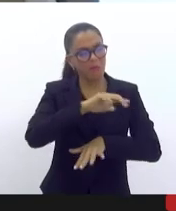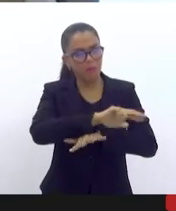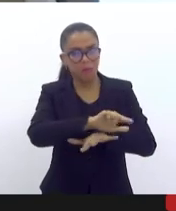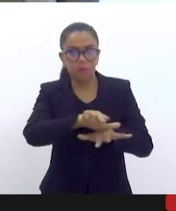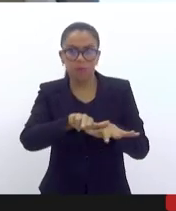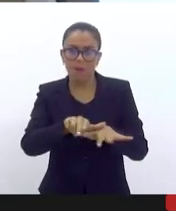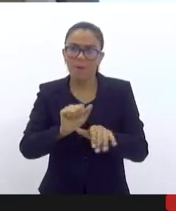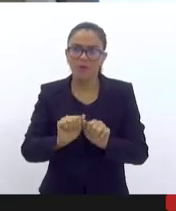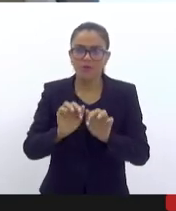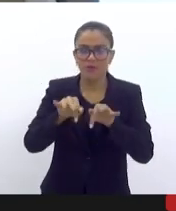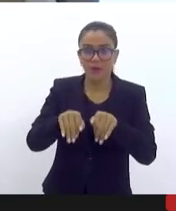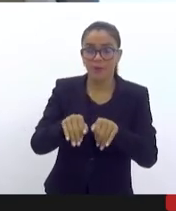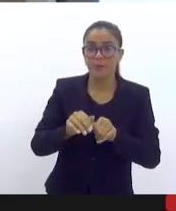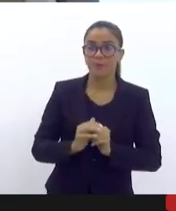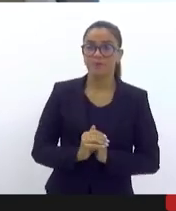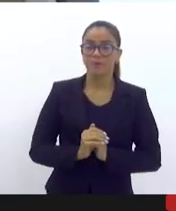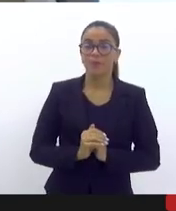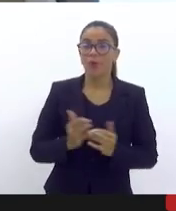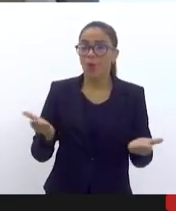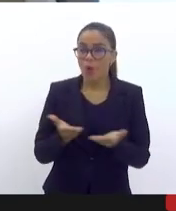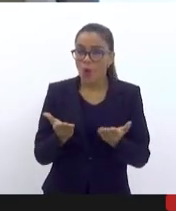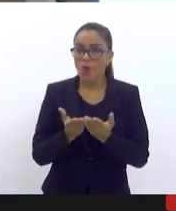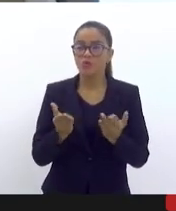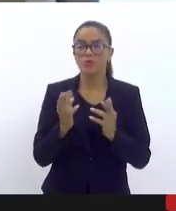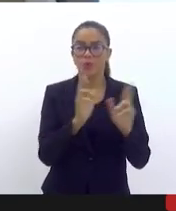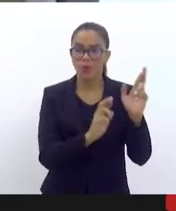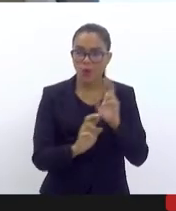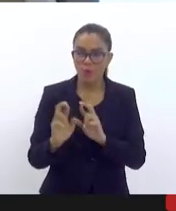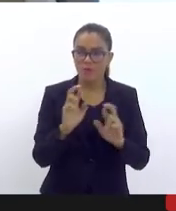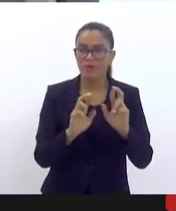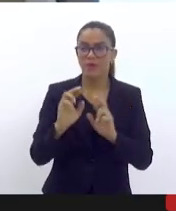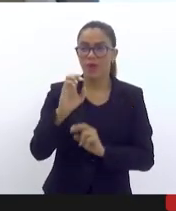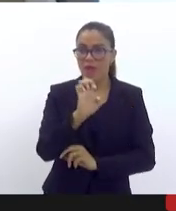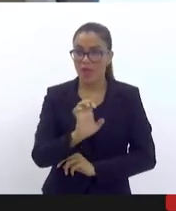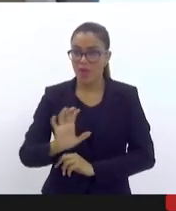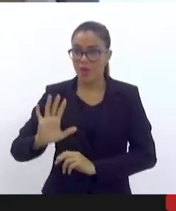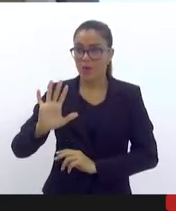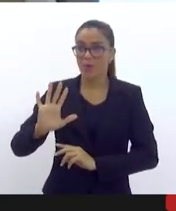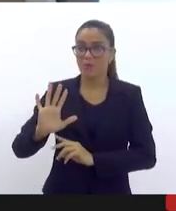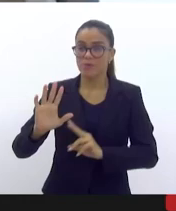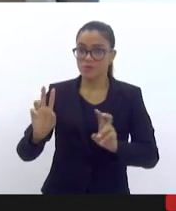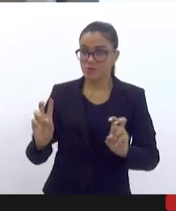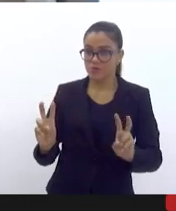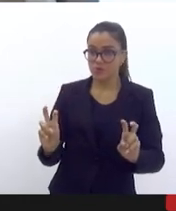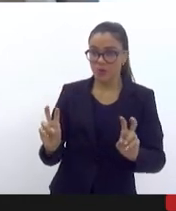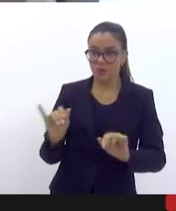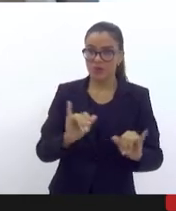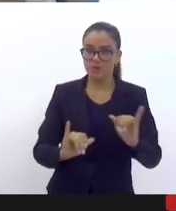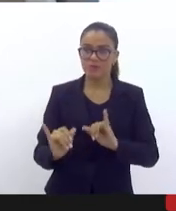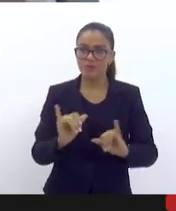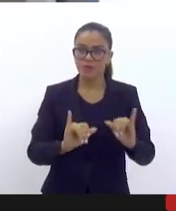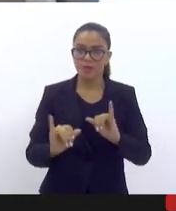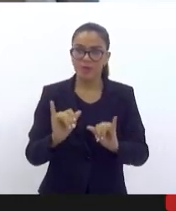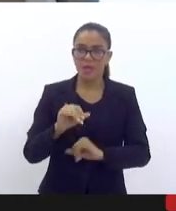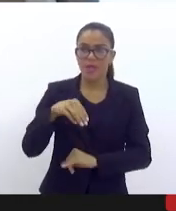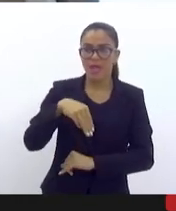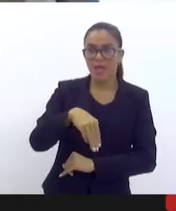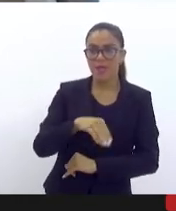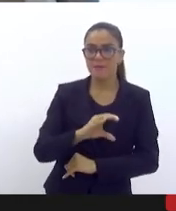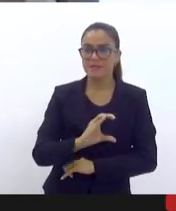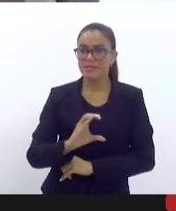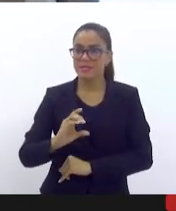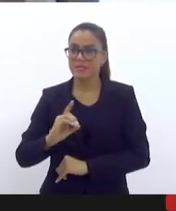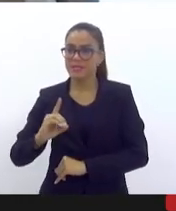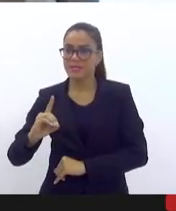hoje o Observatório europeu sobre substâncias né que é o Mc BBA